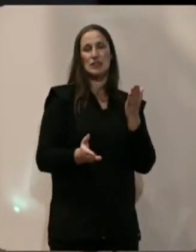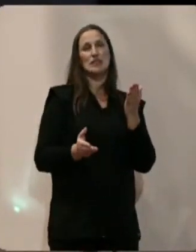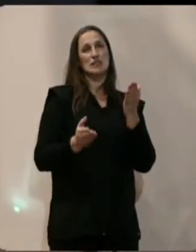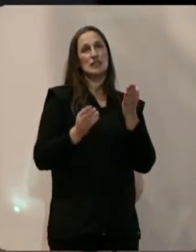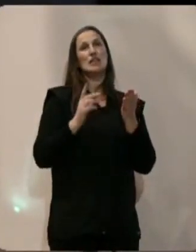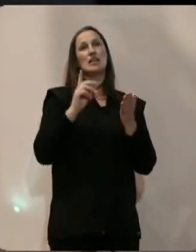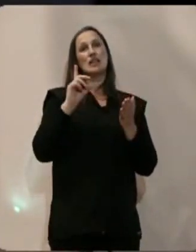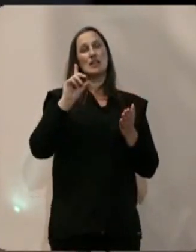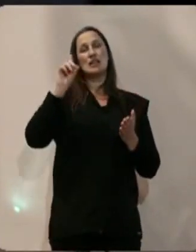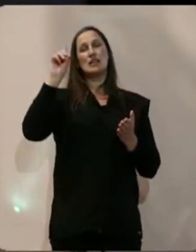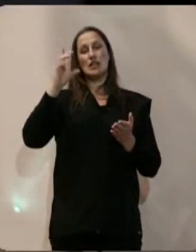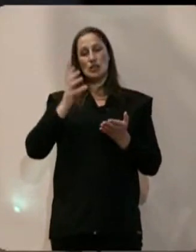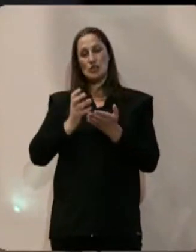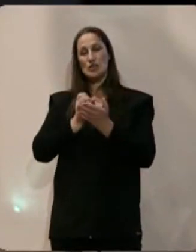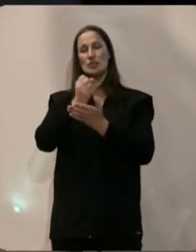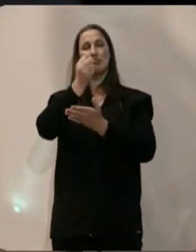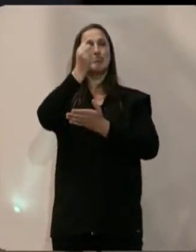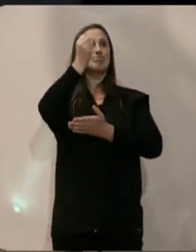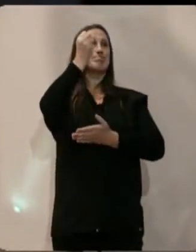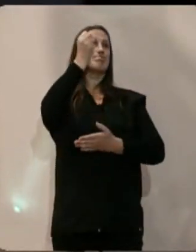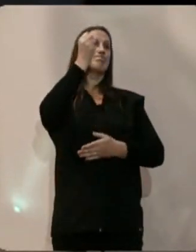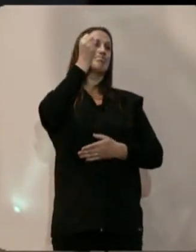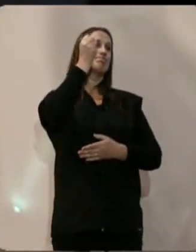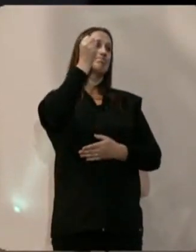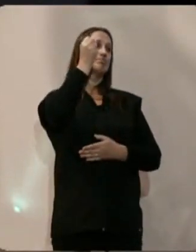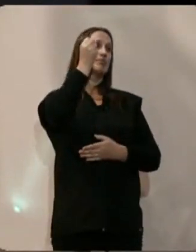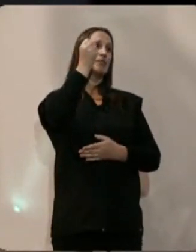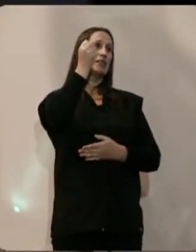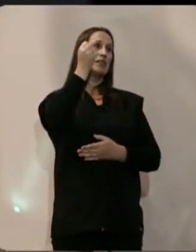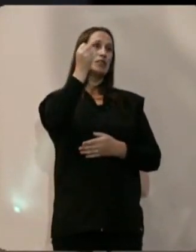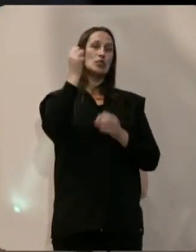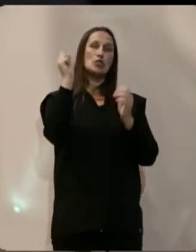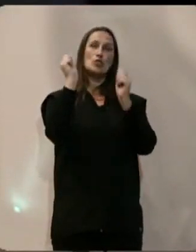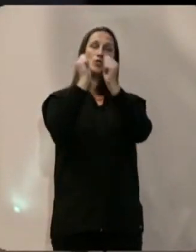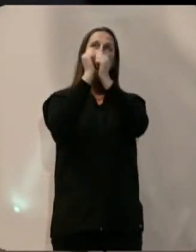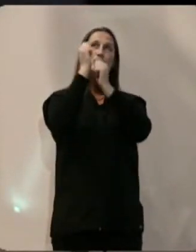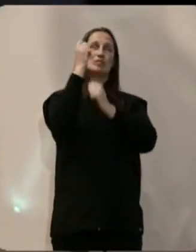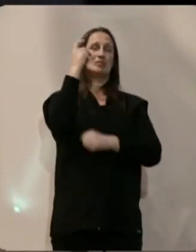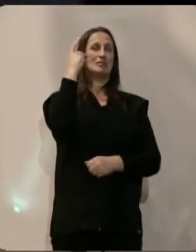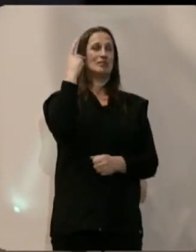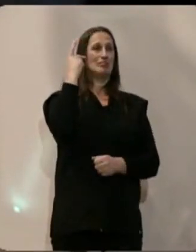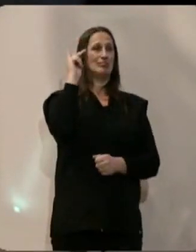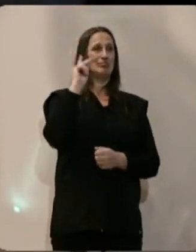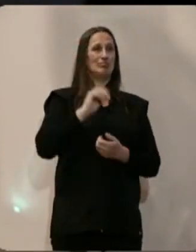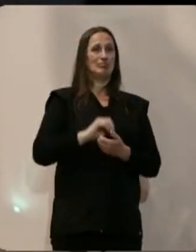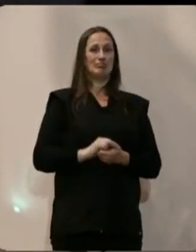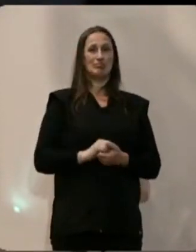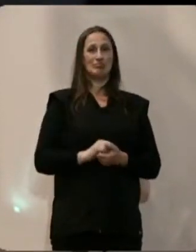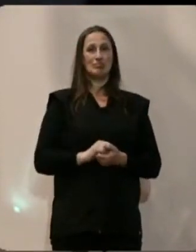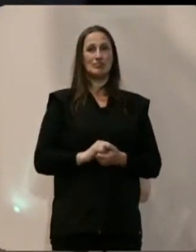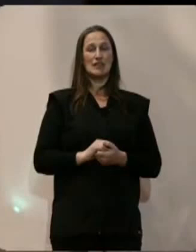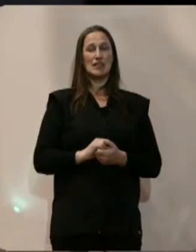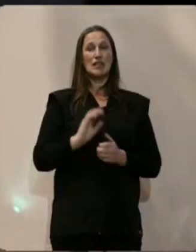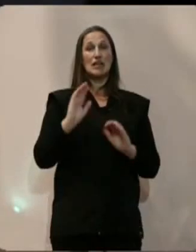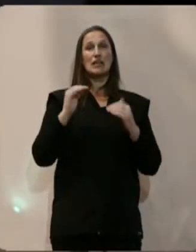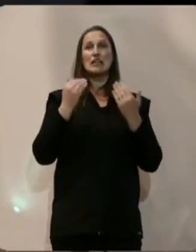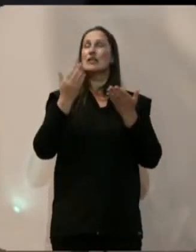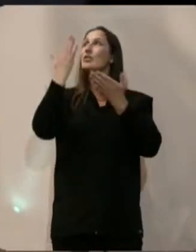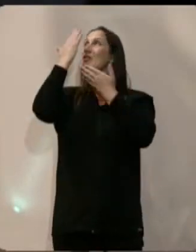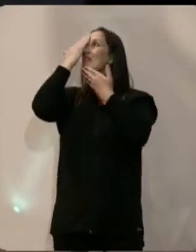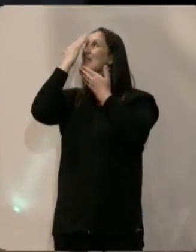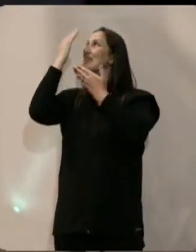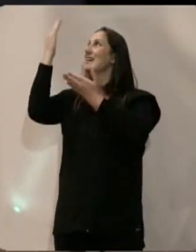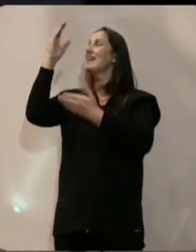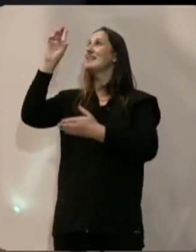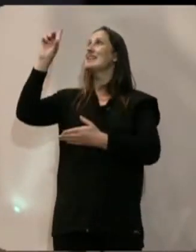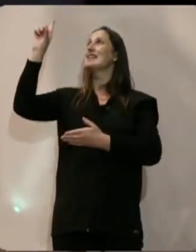vida, antes que eu não possa nem entender o que, Ele levou para abençoar o meu filho. Então eu sou grata a